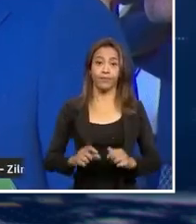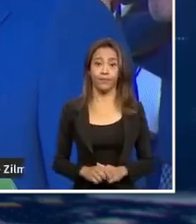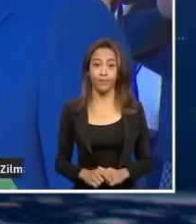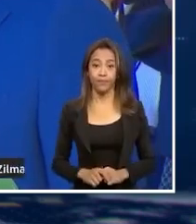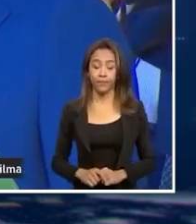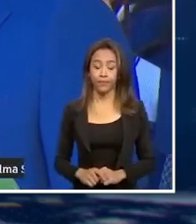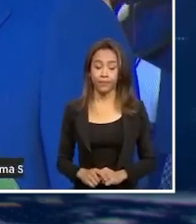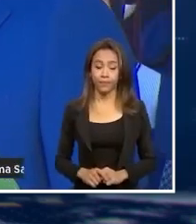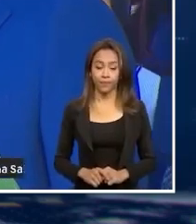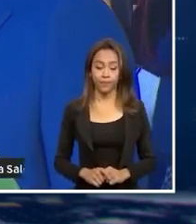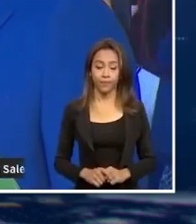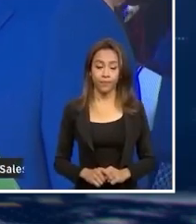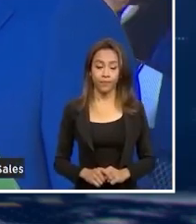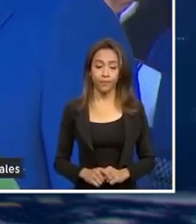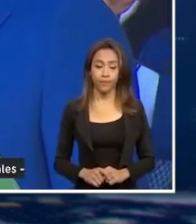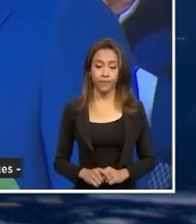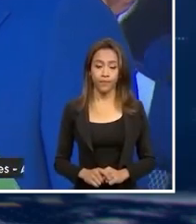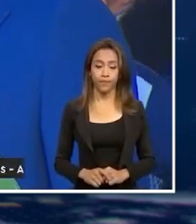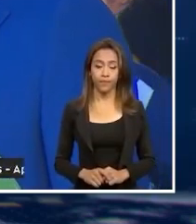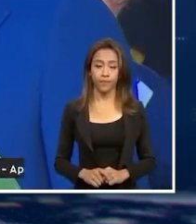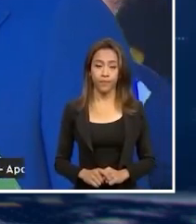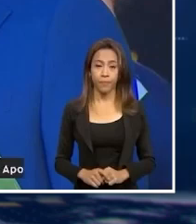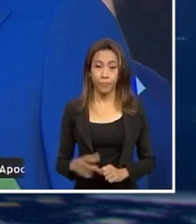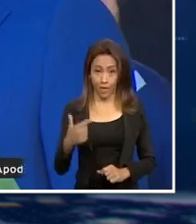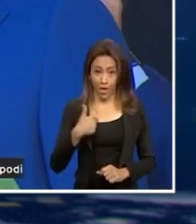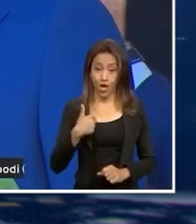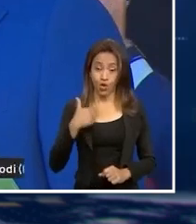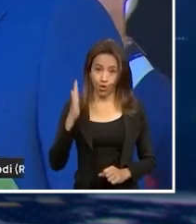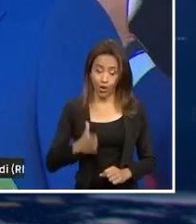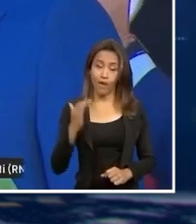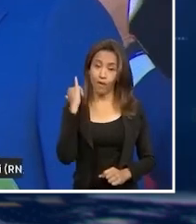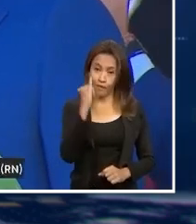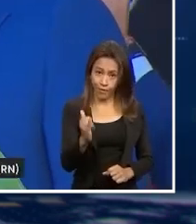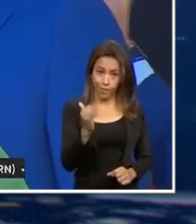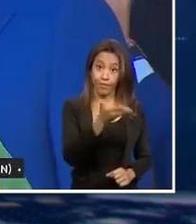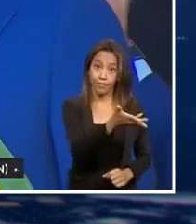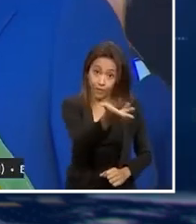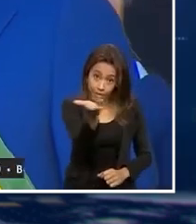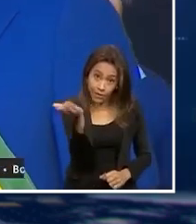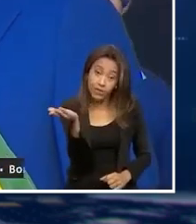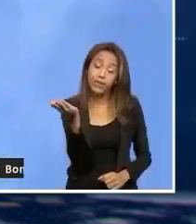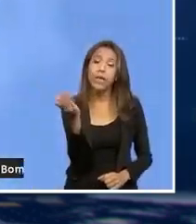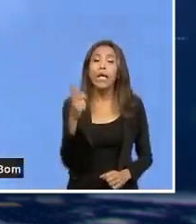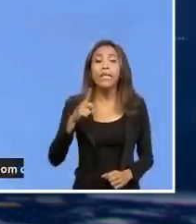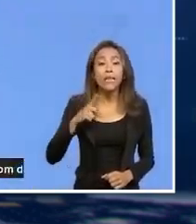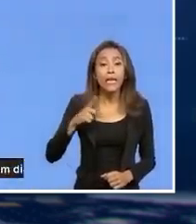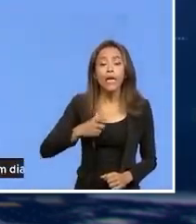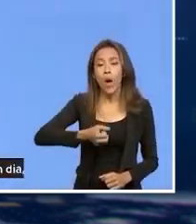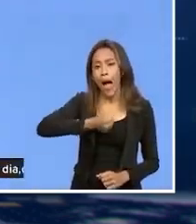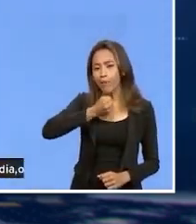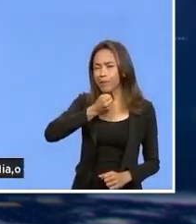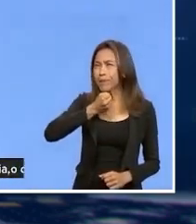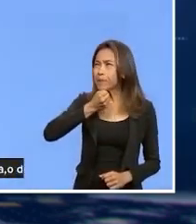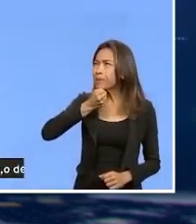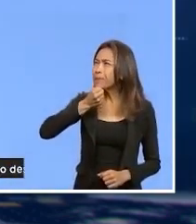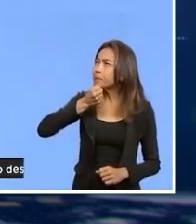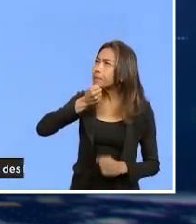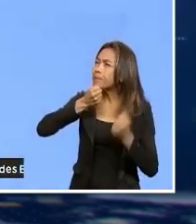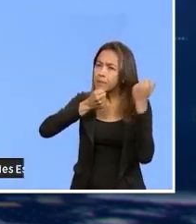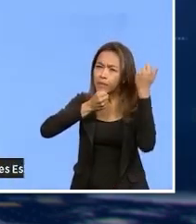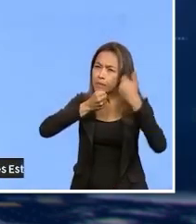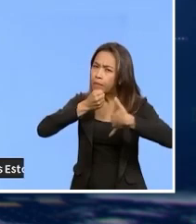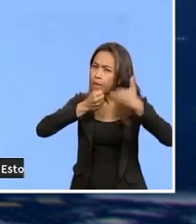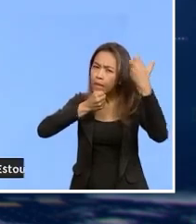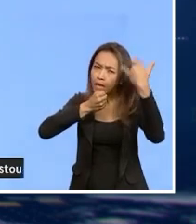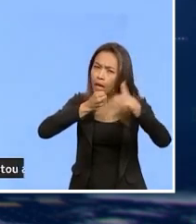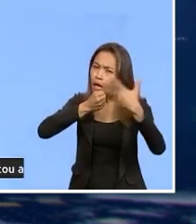filmando pelo jeito de cima de um dos prédios ali da região do desfile de Brasília e estava muito vazio.